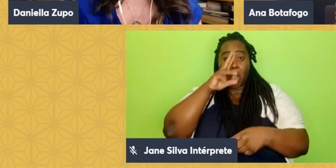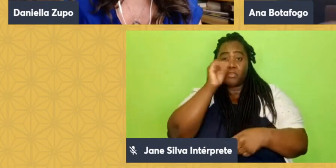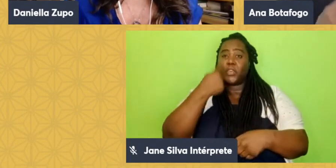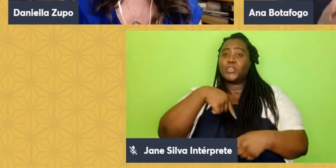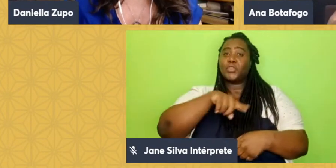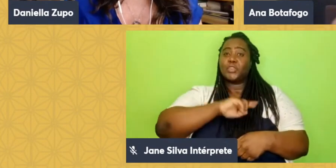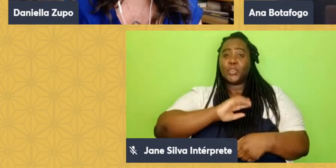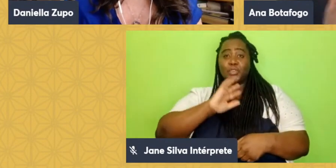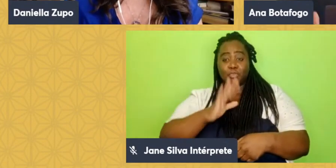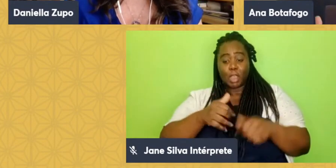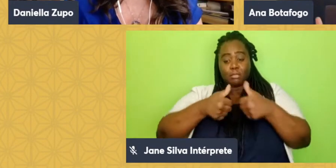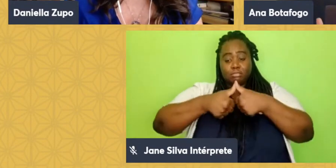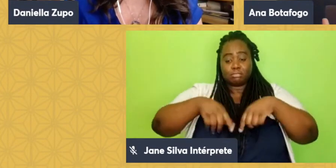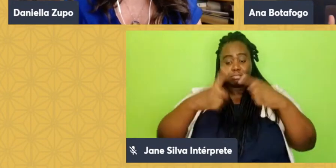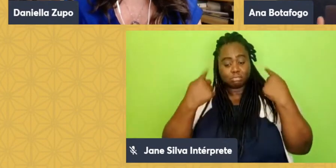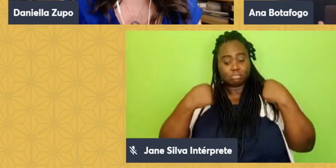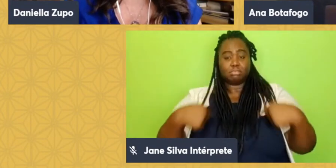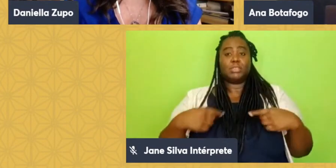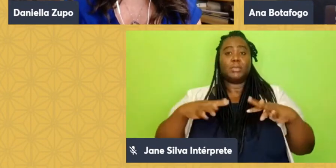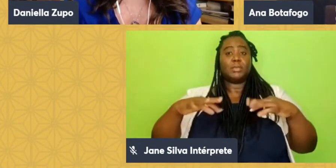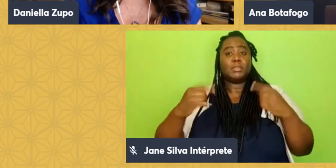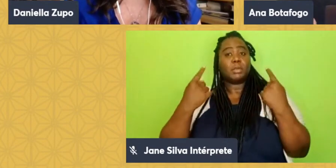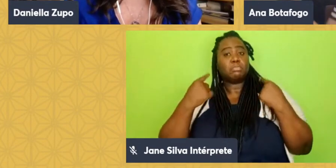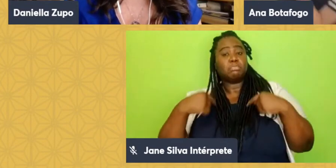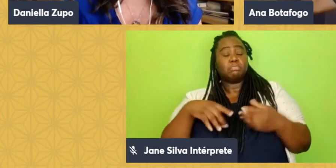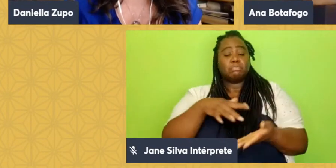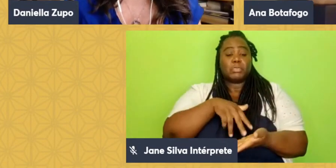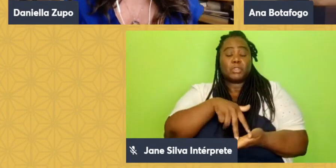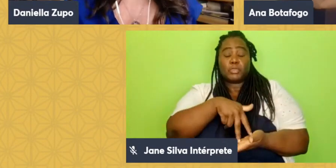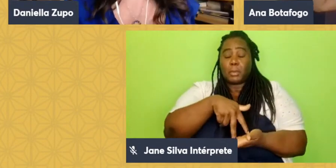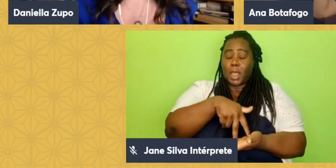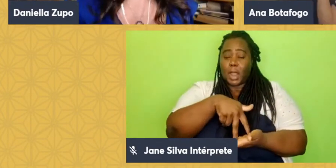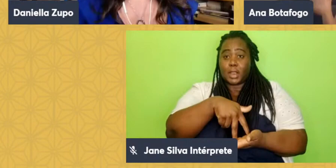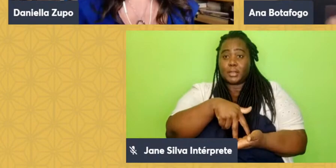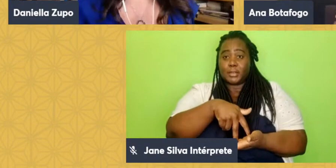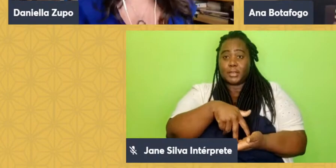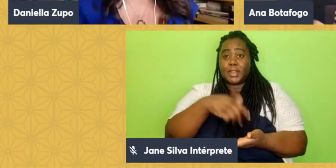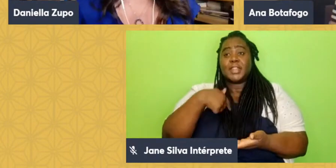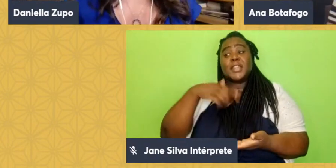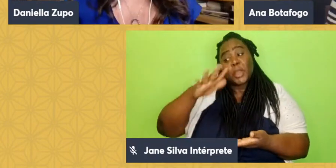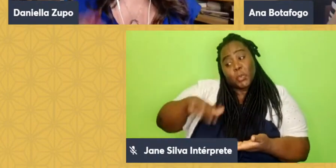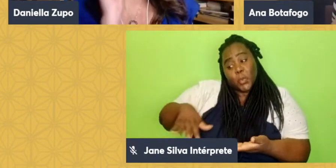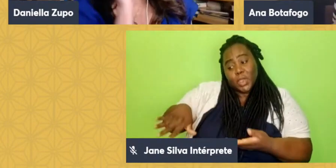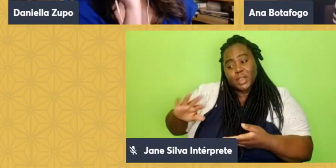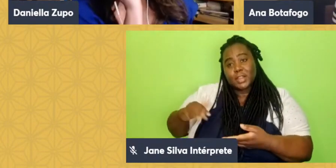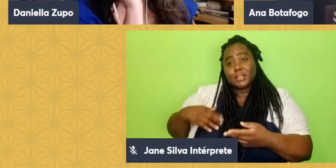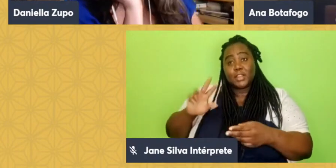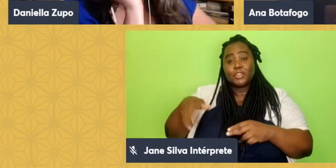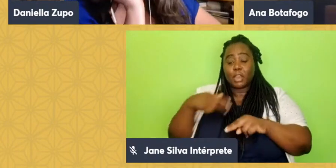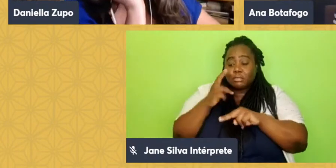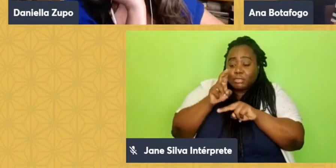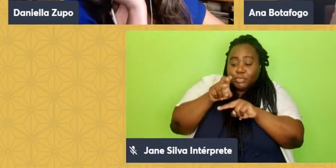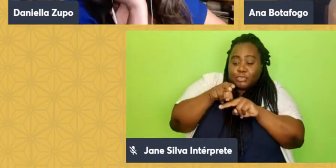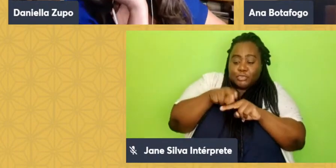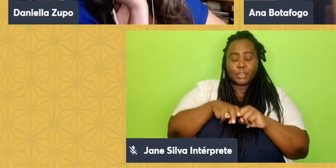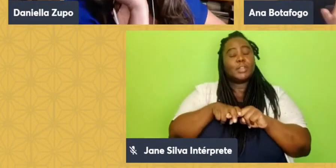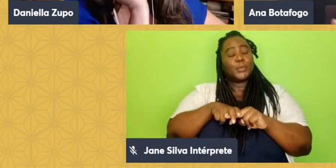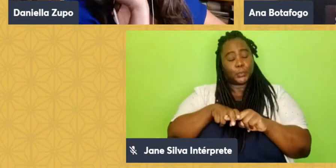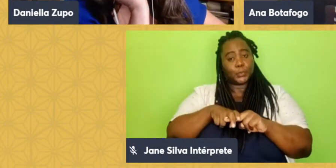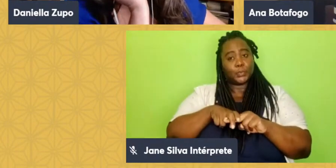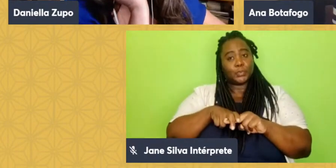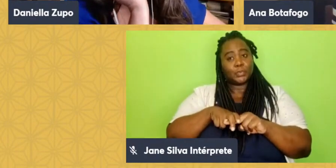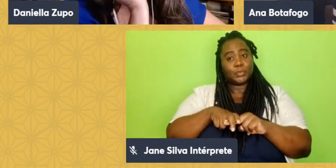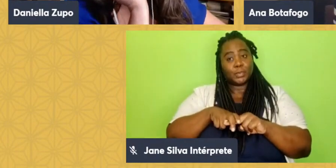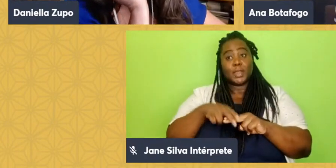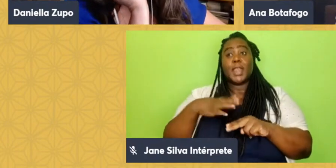já está naquela postura e todo mundo disse que a postura de bailarina e Olá pequena Eu acho que eu já sentava eu me lembro da